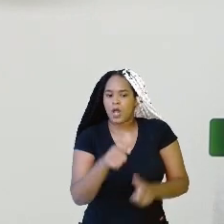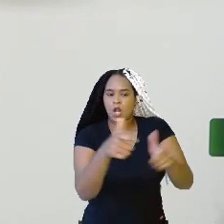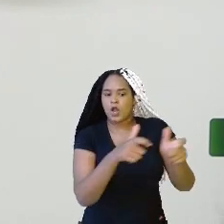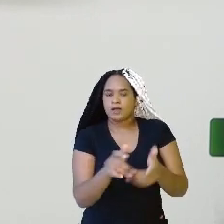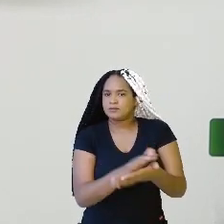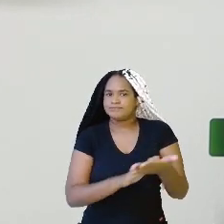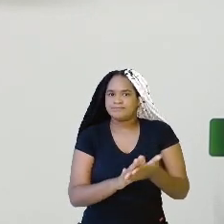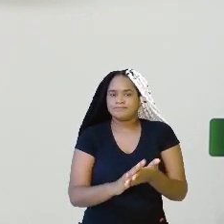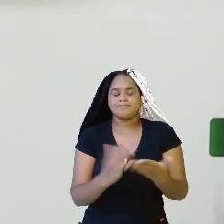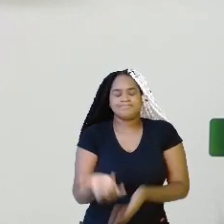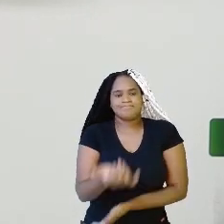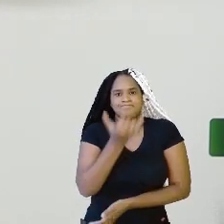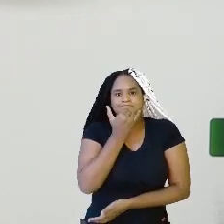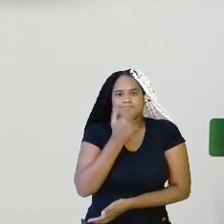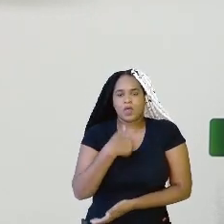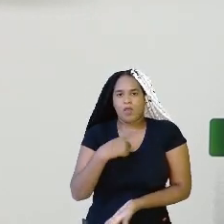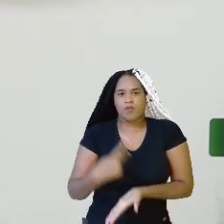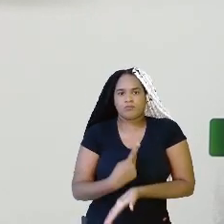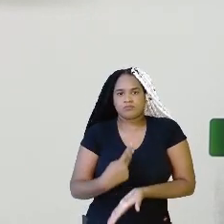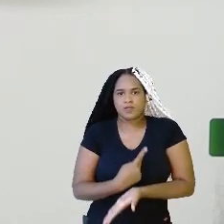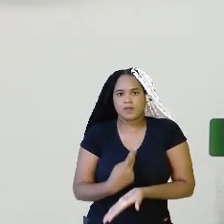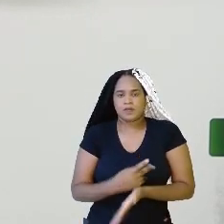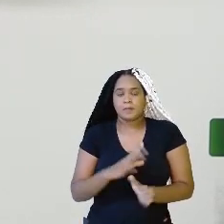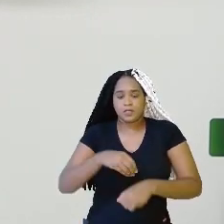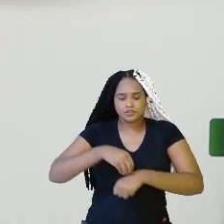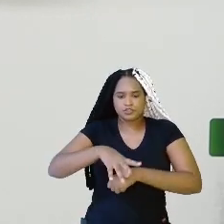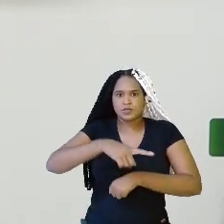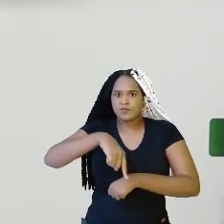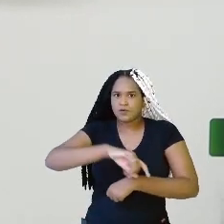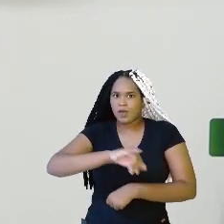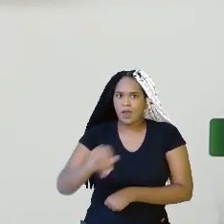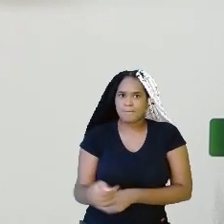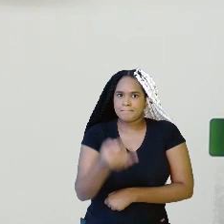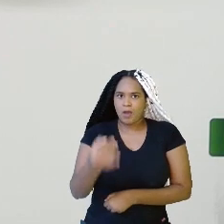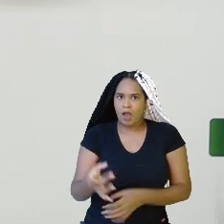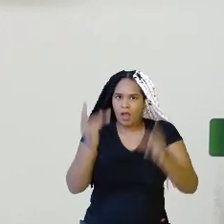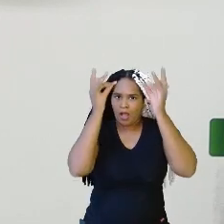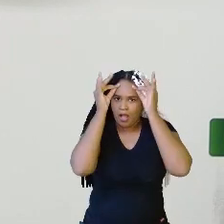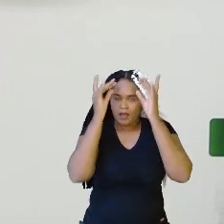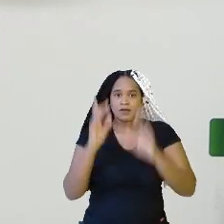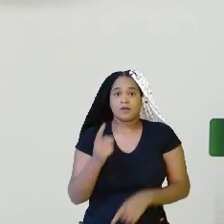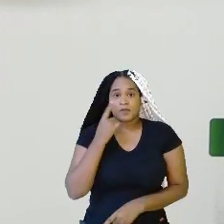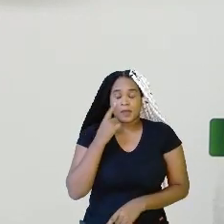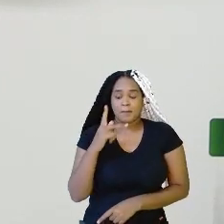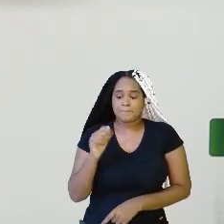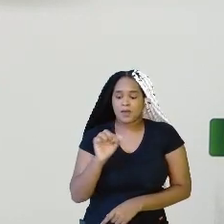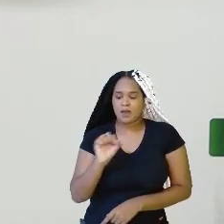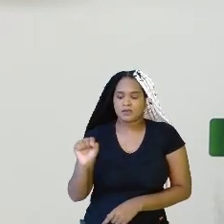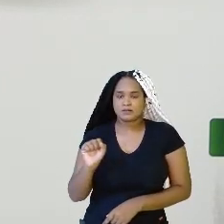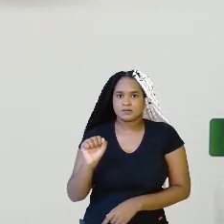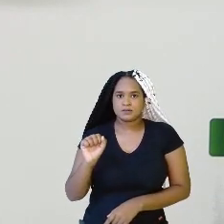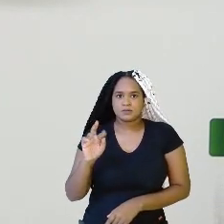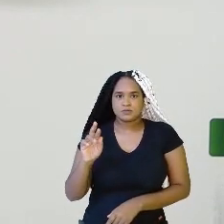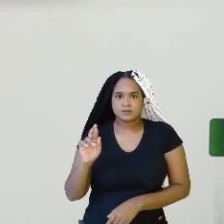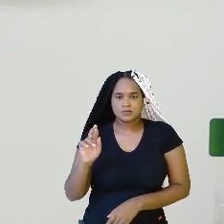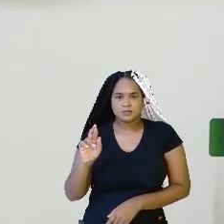certo? Então, me perdoem, mas aí fica a dica, tá certo? O pássaro aí tem que ser escrito com letra